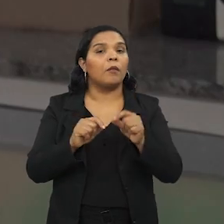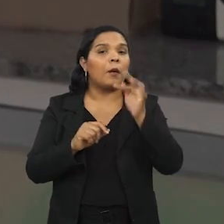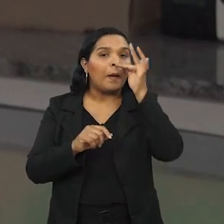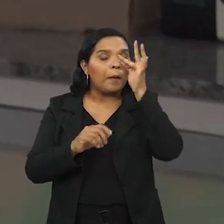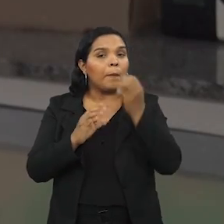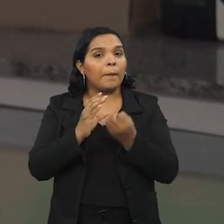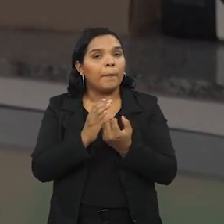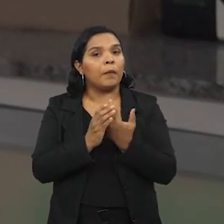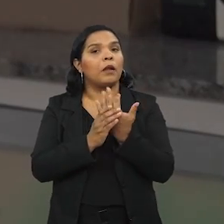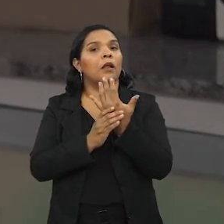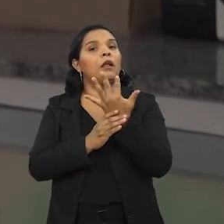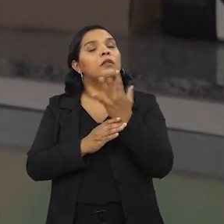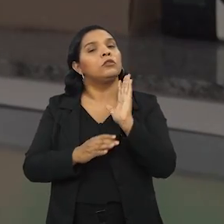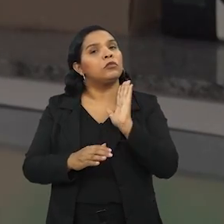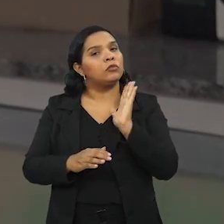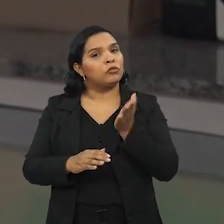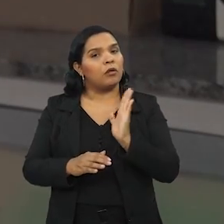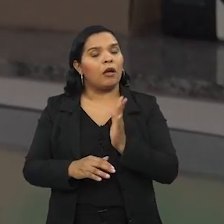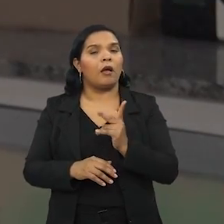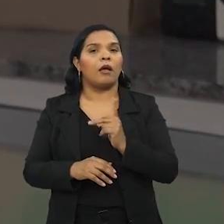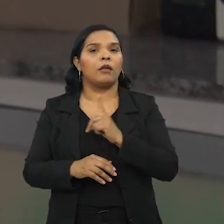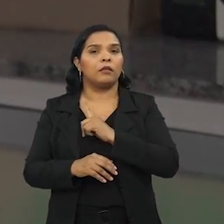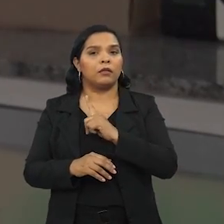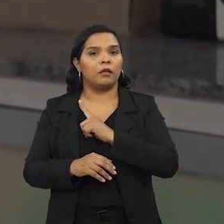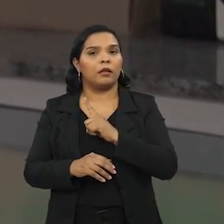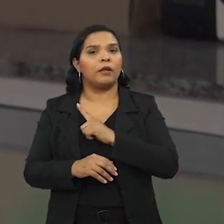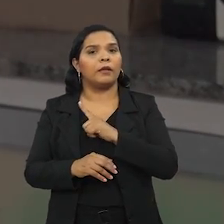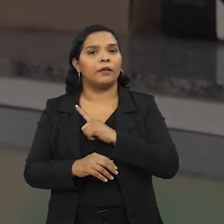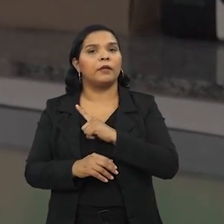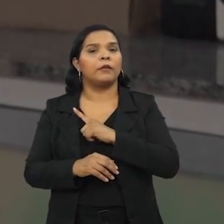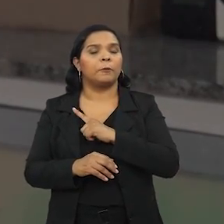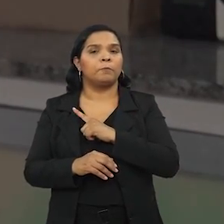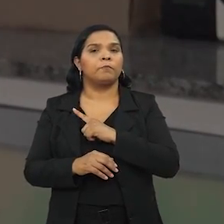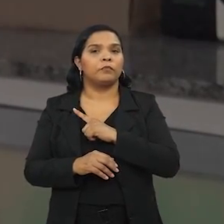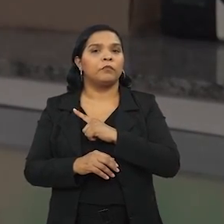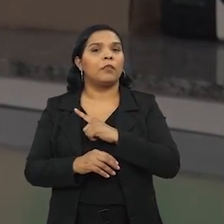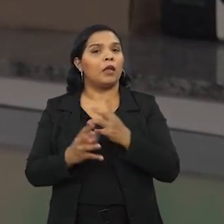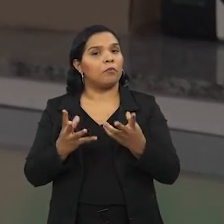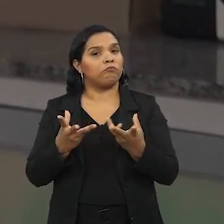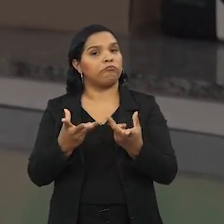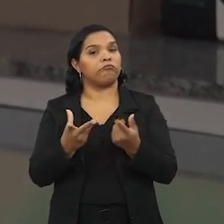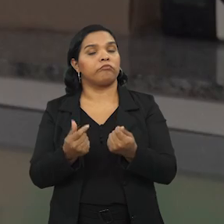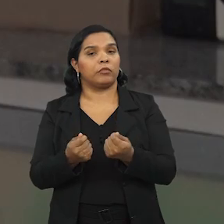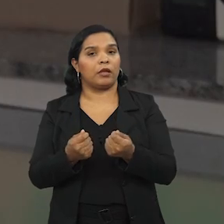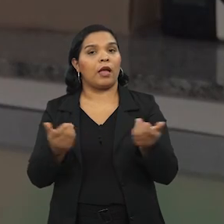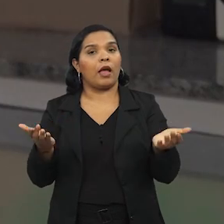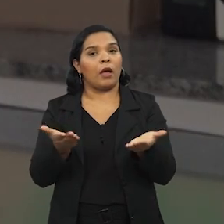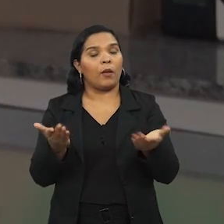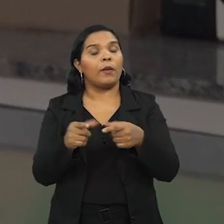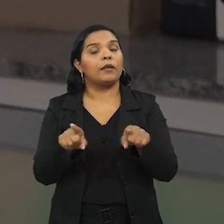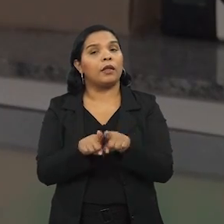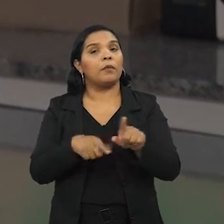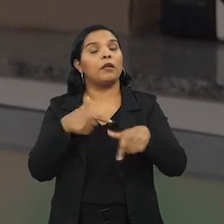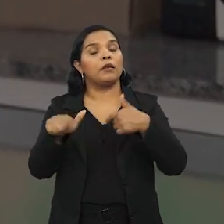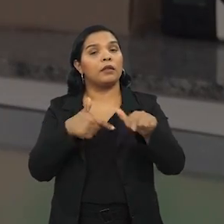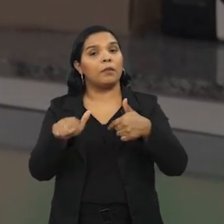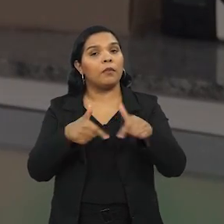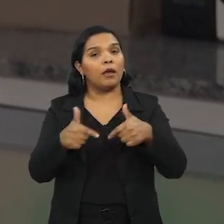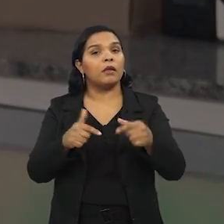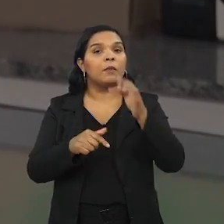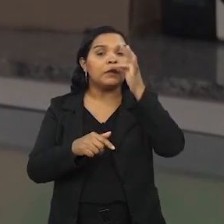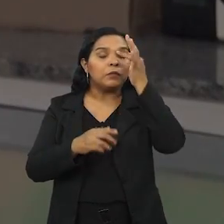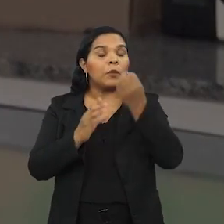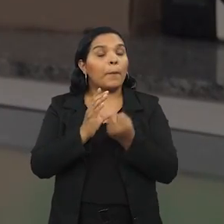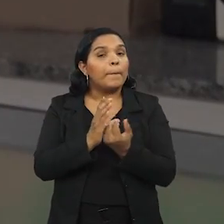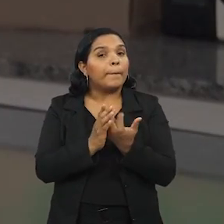plantas que são do gênero Croton e que já demonstraram, algumas espécies, né, do gênero Croton que demonstraram uma eficácia. Agora,